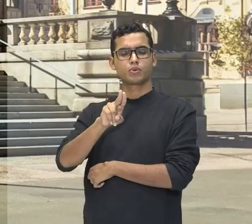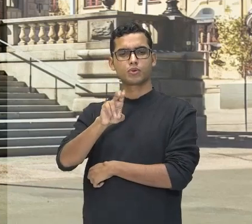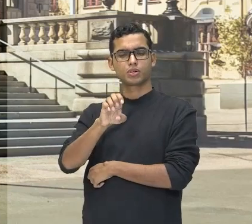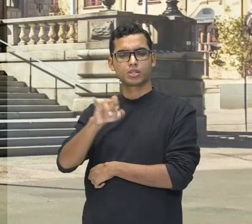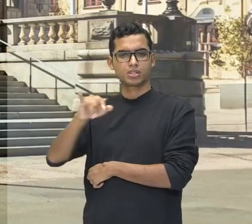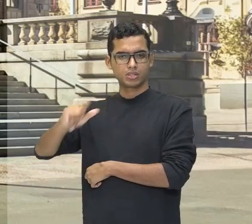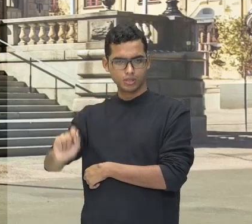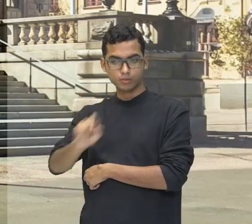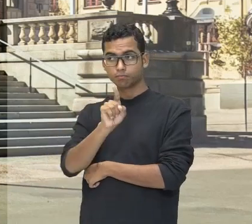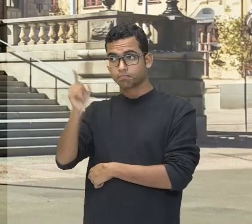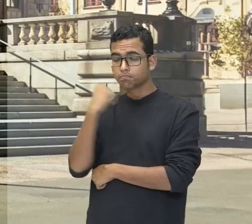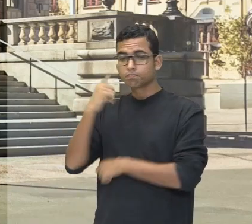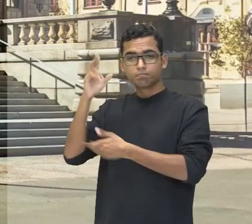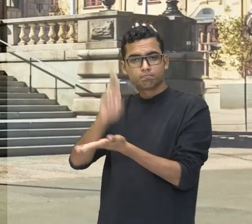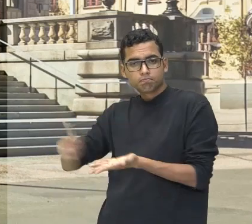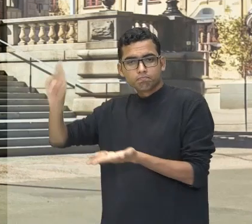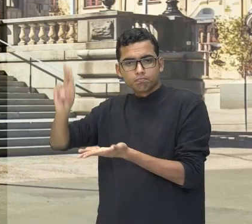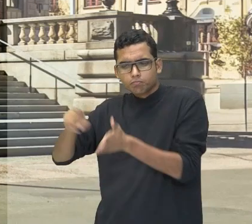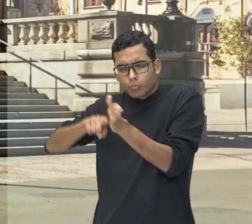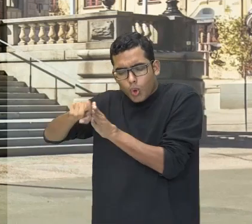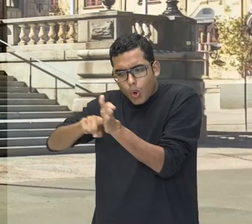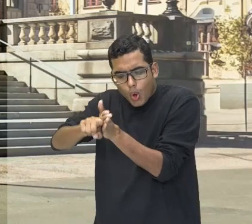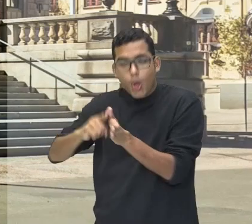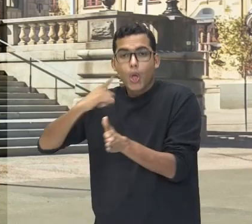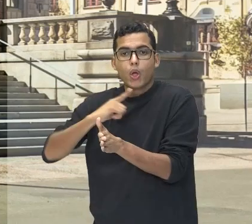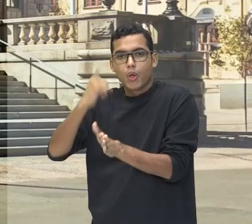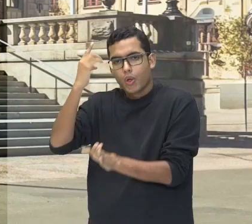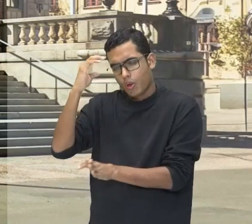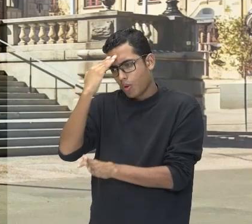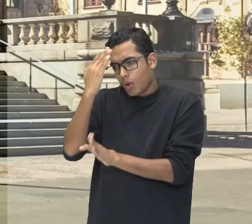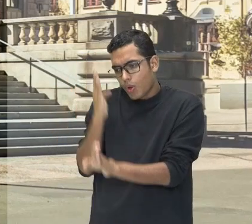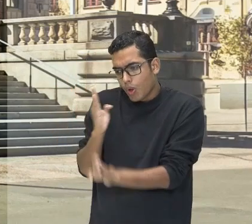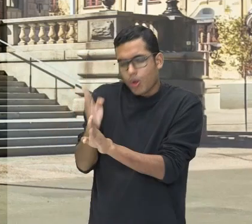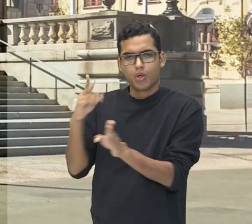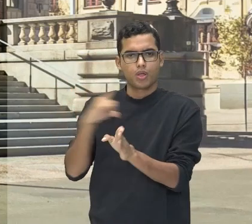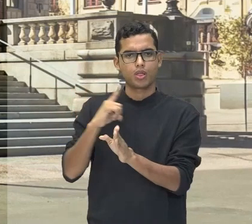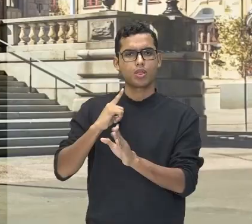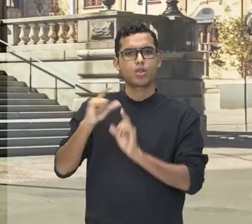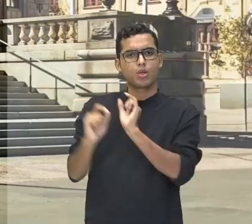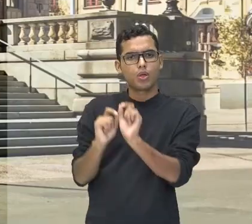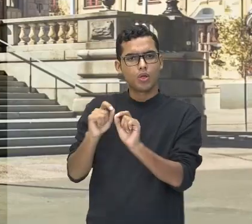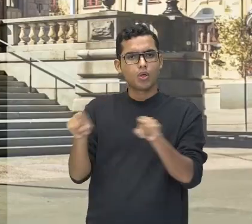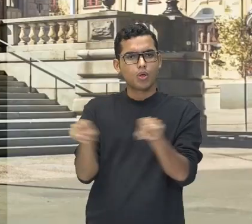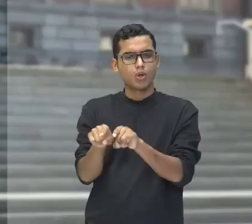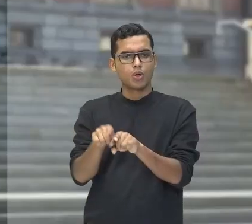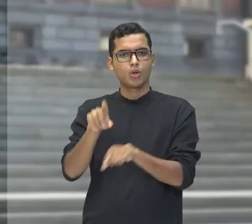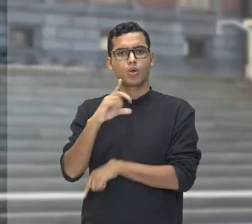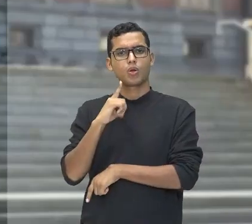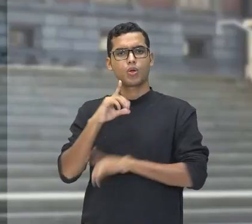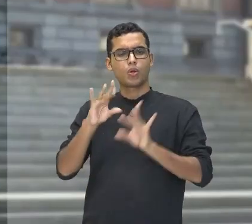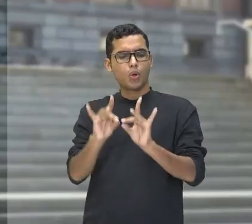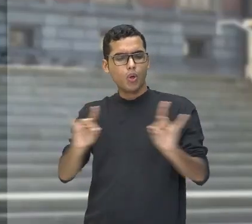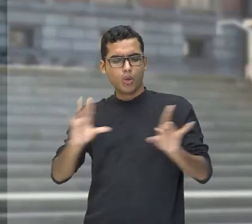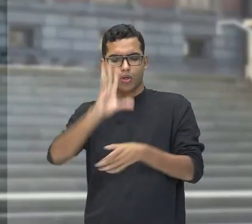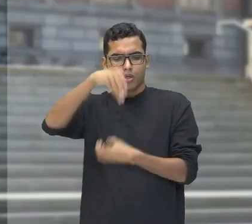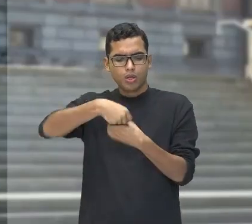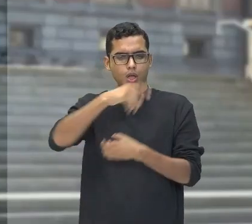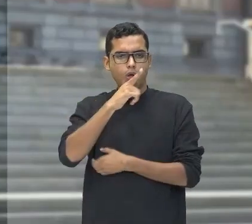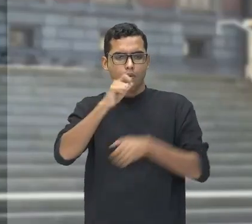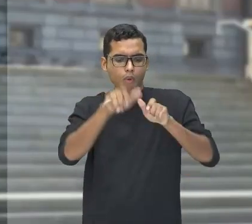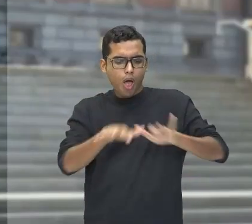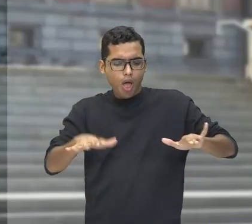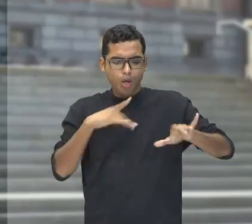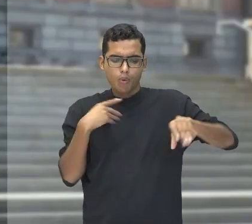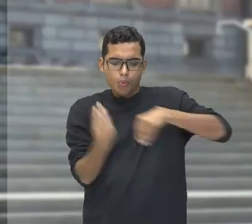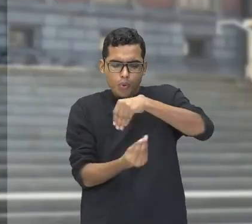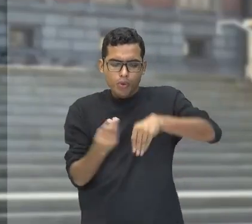algumas substâncias sofrem ionização no meio aquoso e outras não. Então, ele fez o seguinte, ele